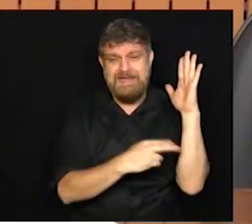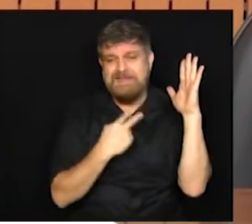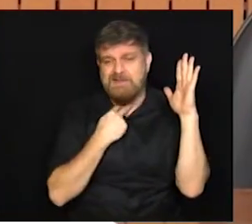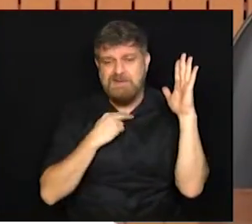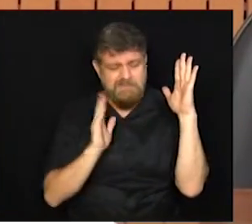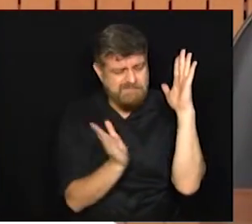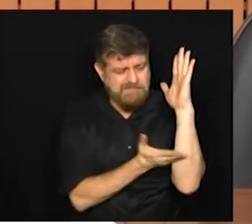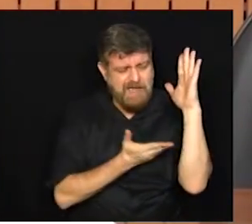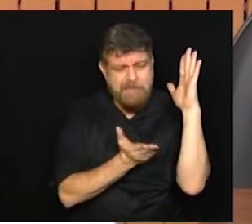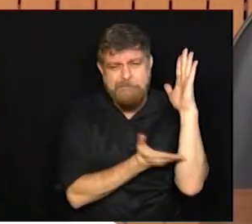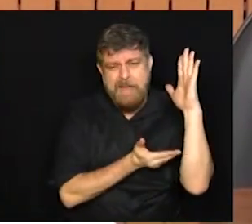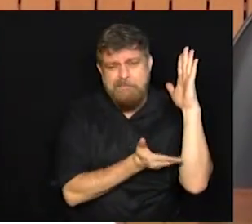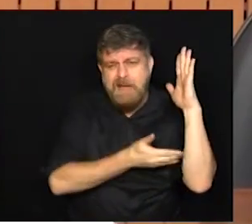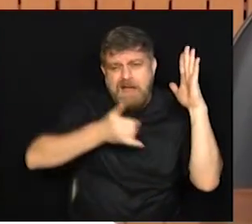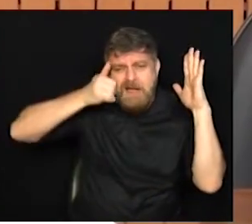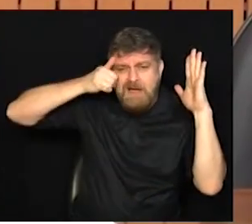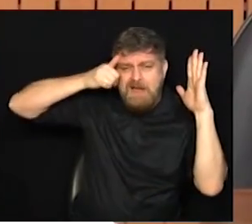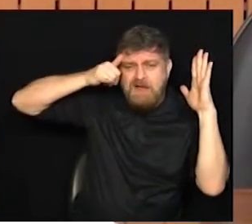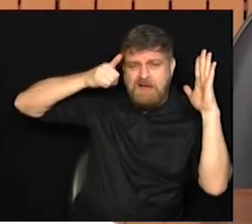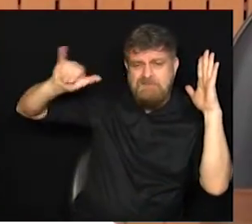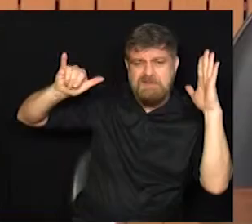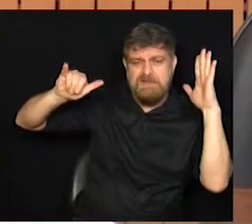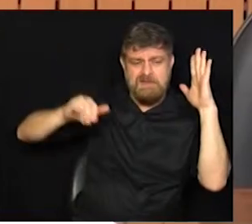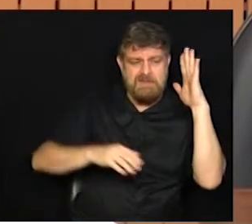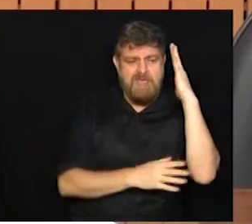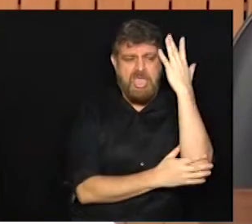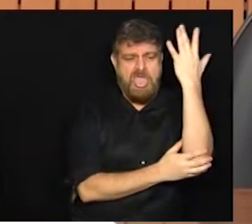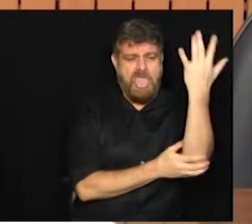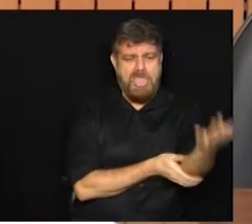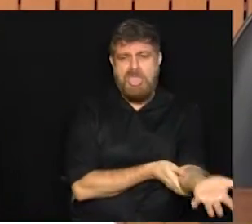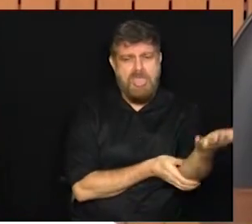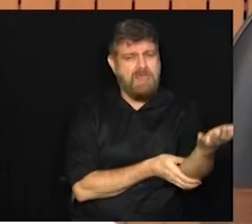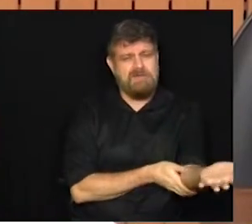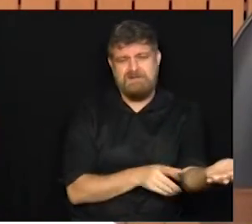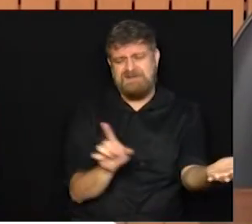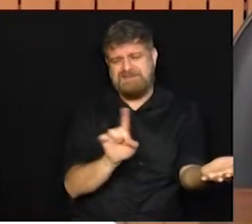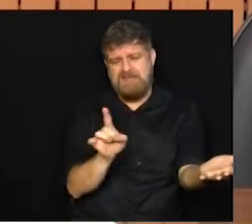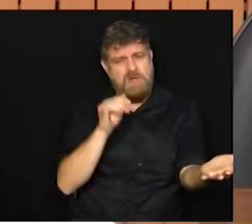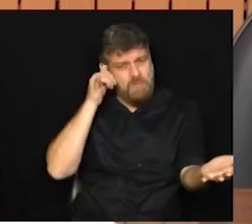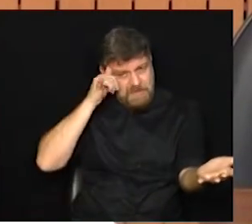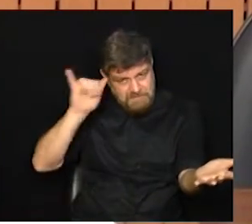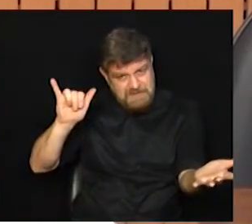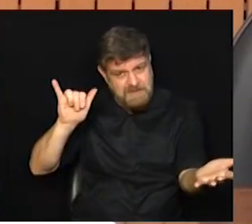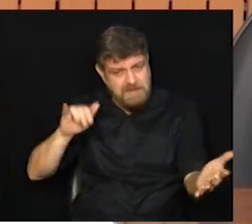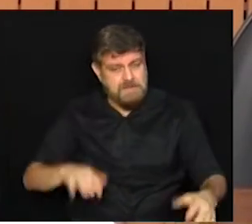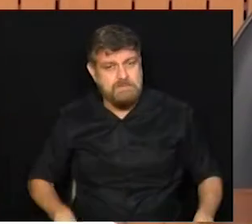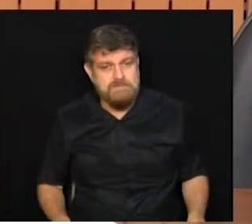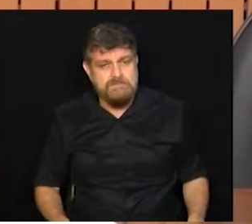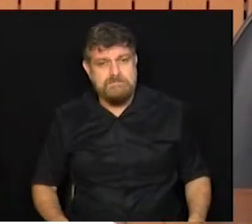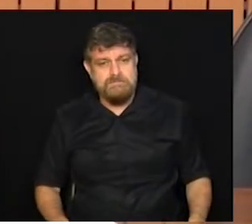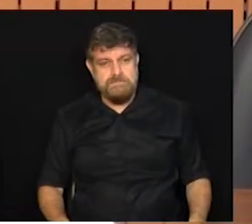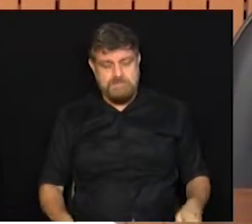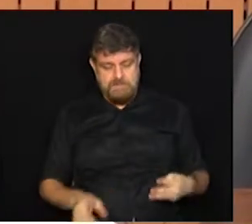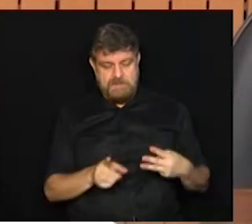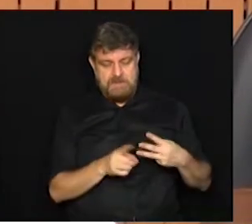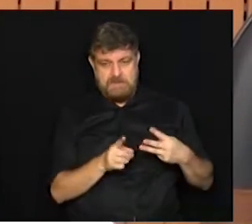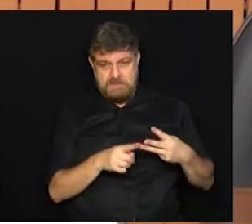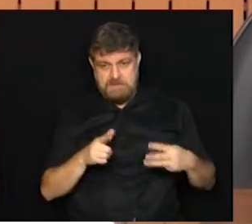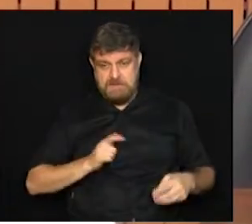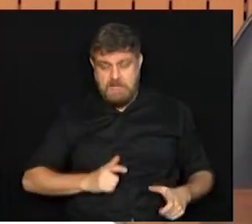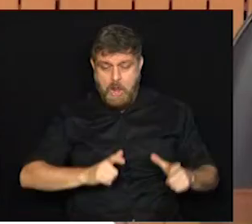possível, evitasse a supressão de árvores. Terceiro, que os traçados